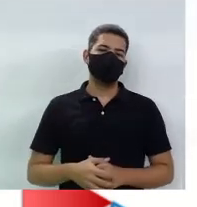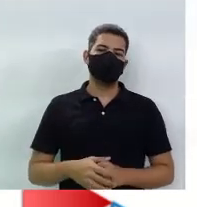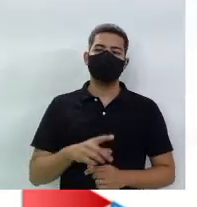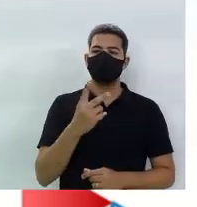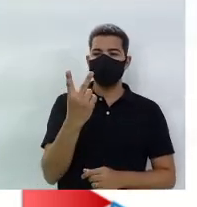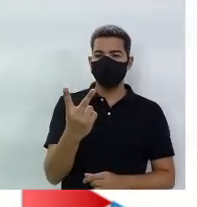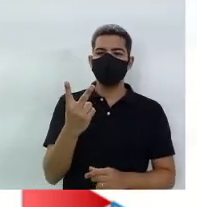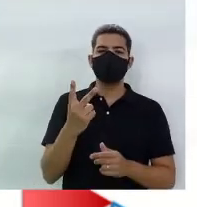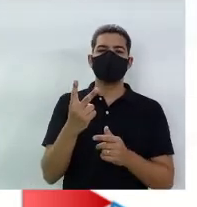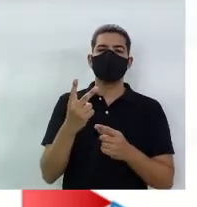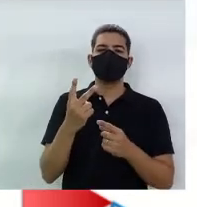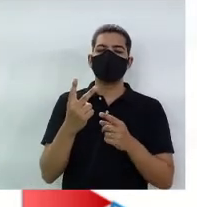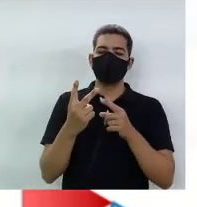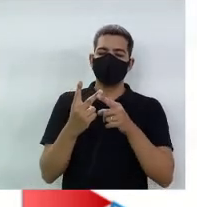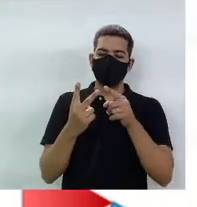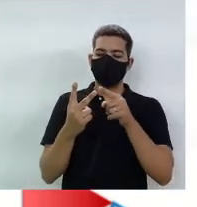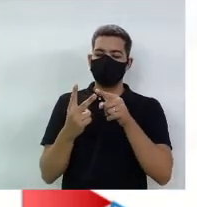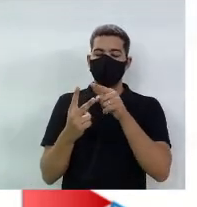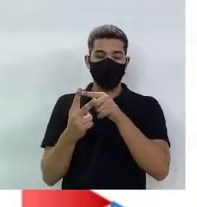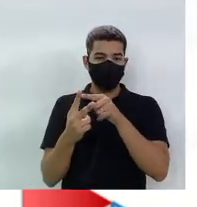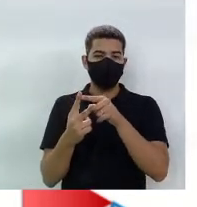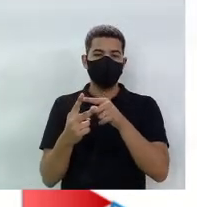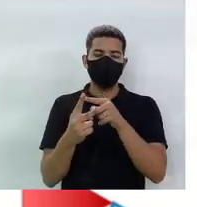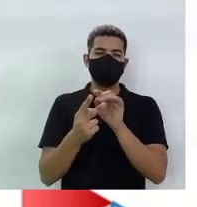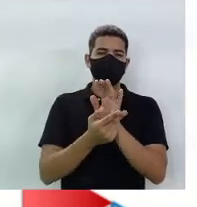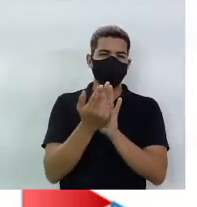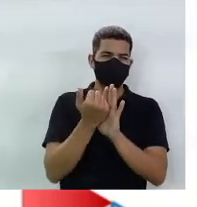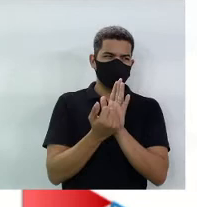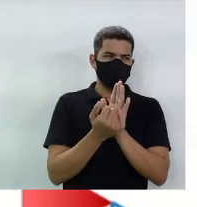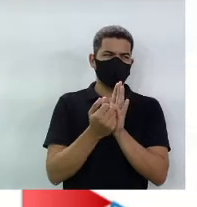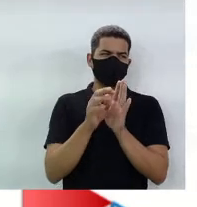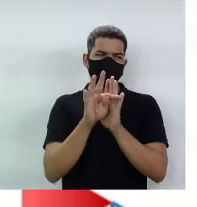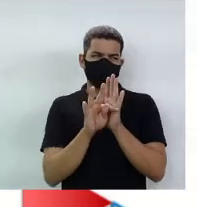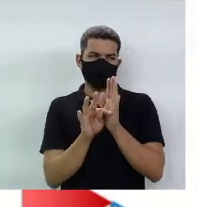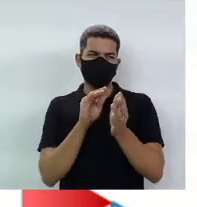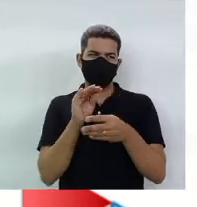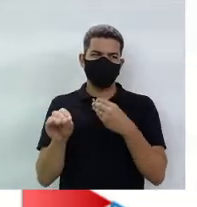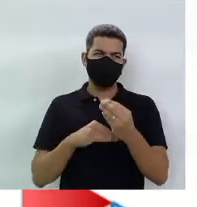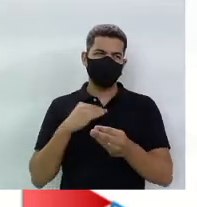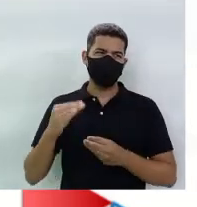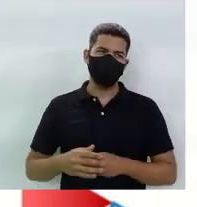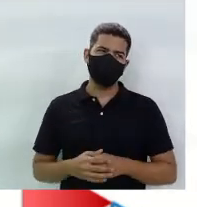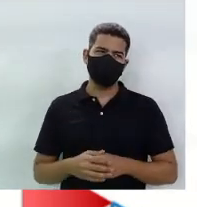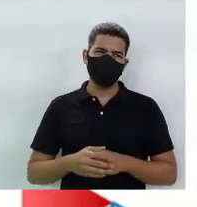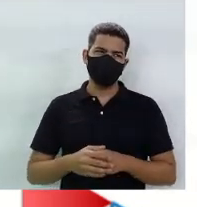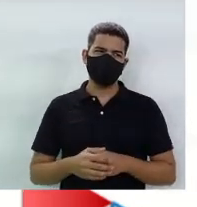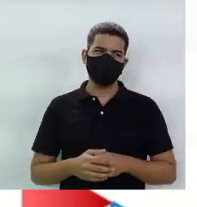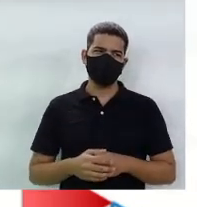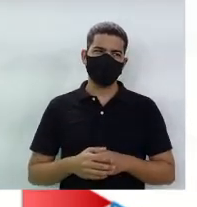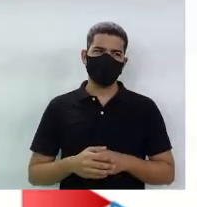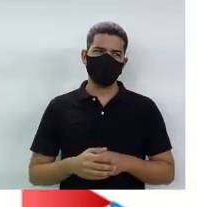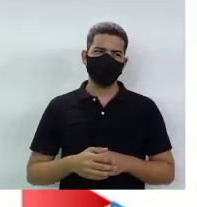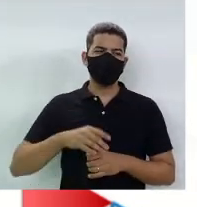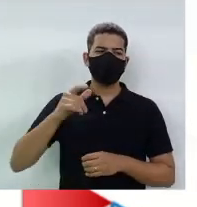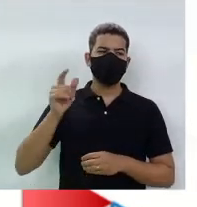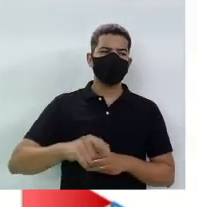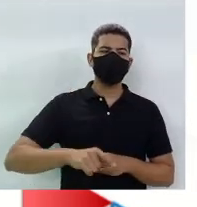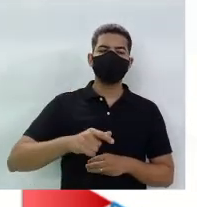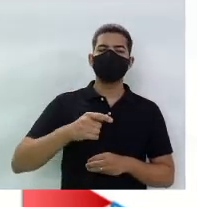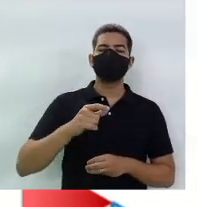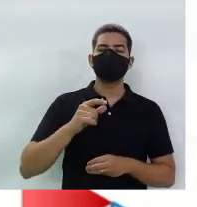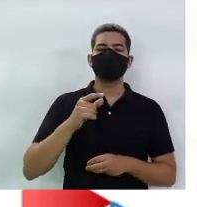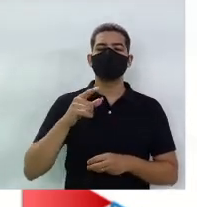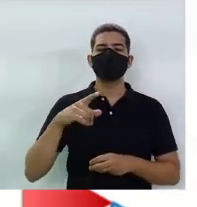elementos, o verbal e o não verbal. Na tela, ainda trago para vocês a seguinte informação. Na era